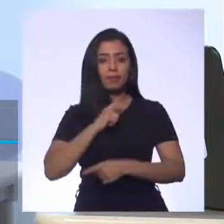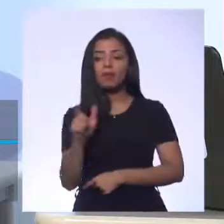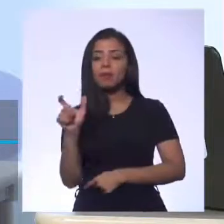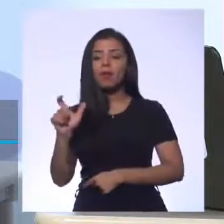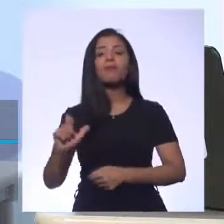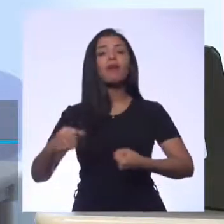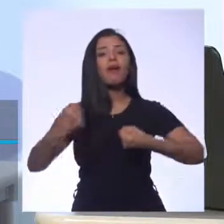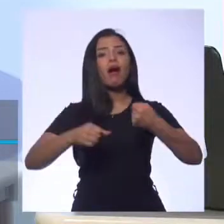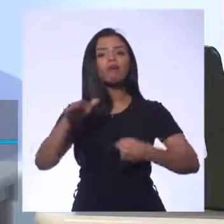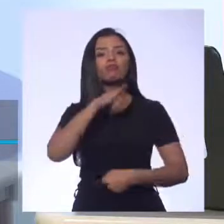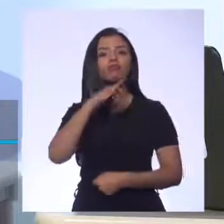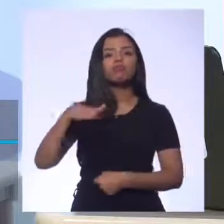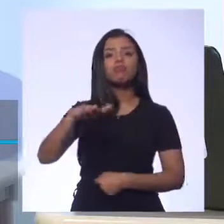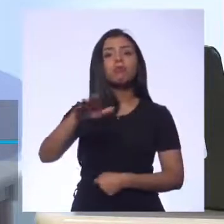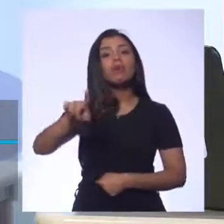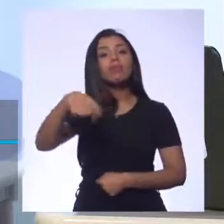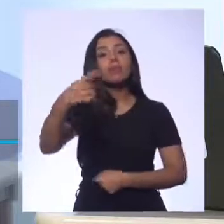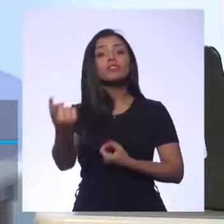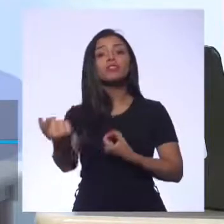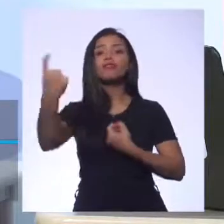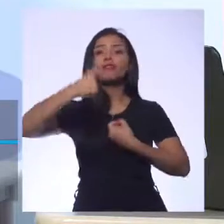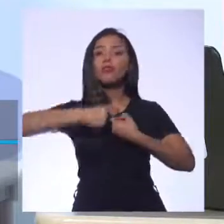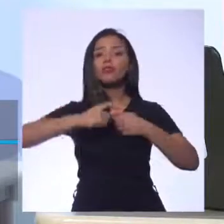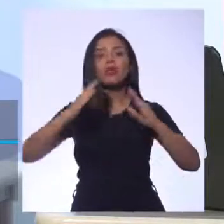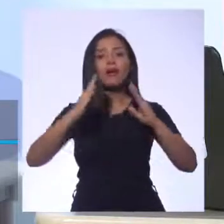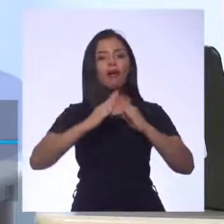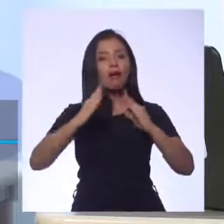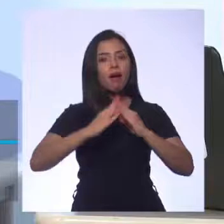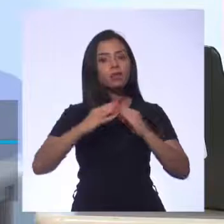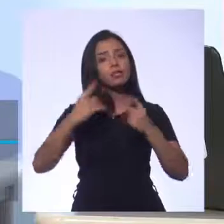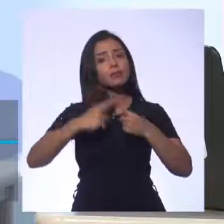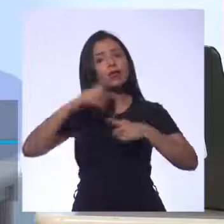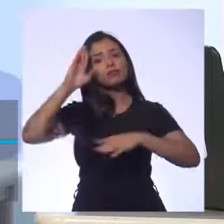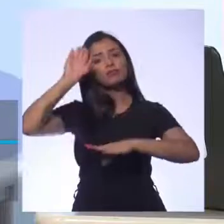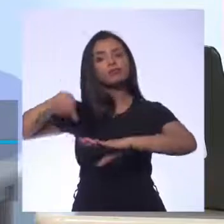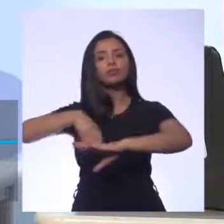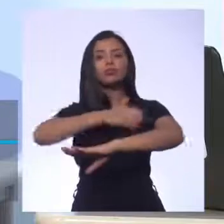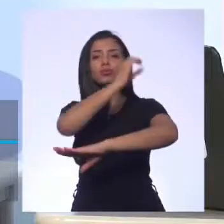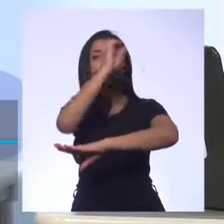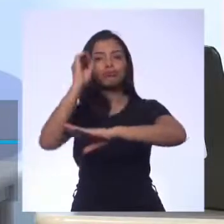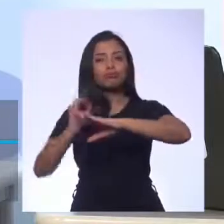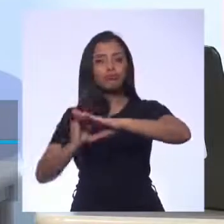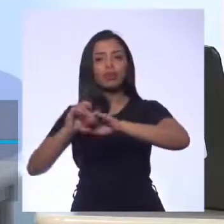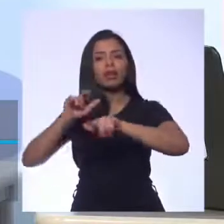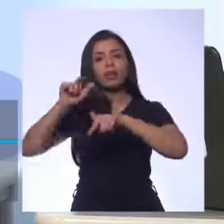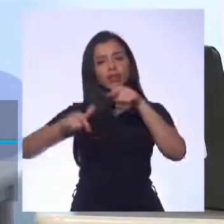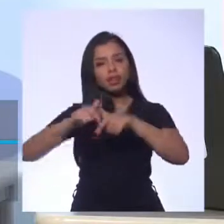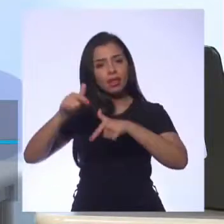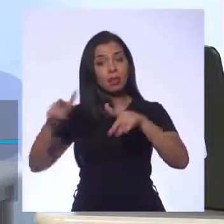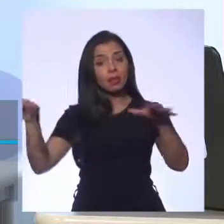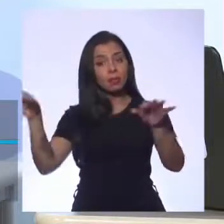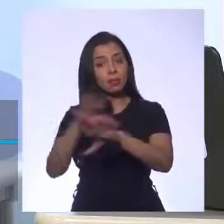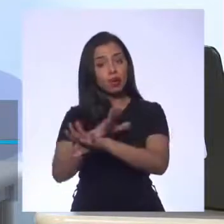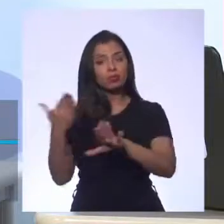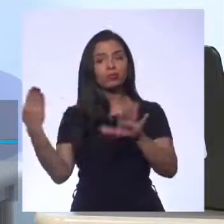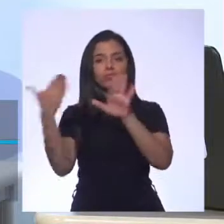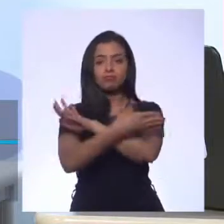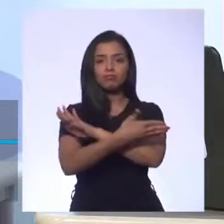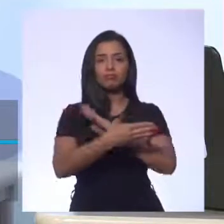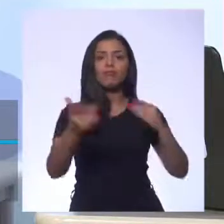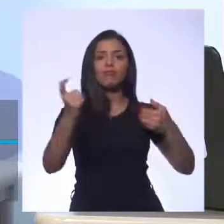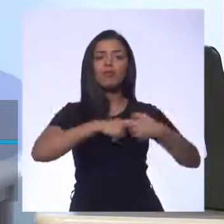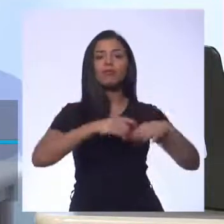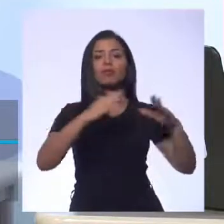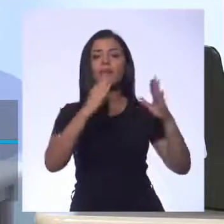essa pessoa, ele volta para casa depois de uma rotina que provavelmente ele trabalha no escritório. Então, por algumas palavras ali, nós sabemos